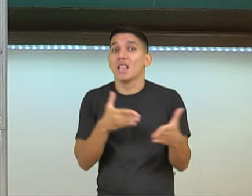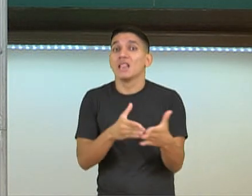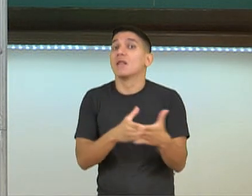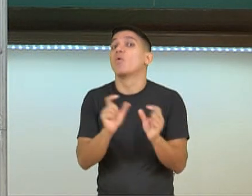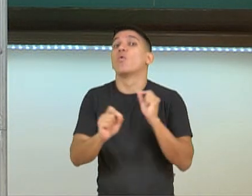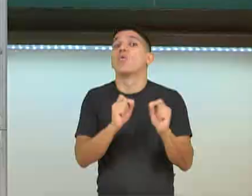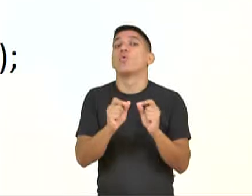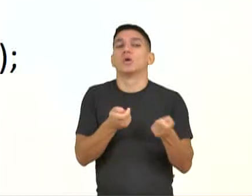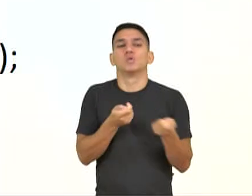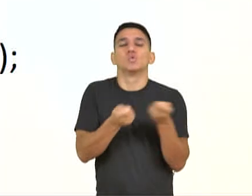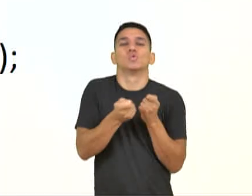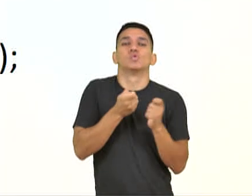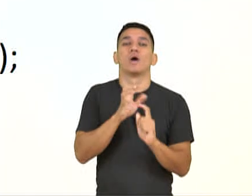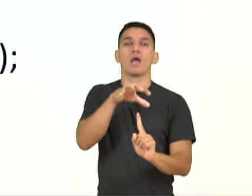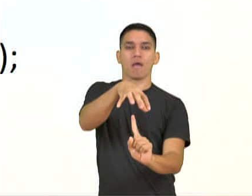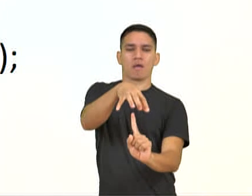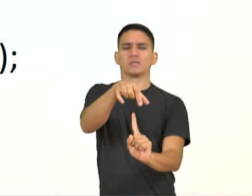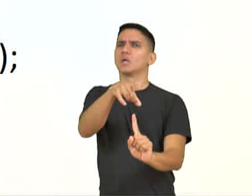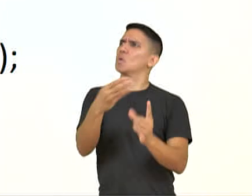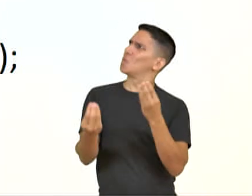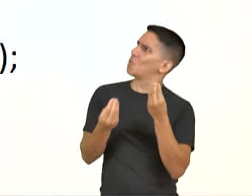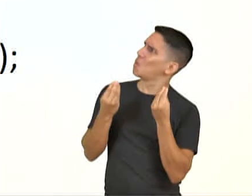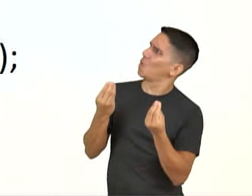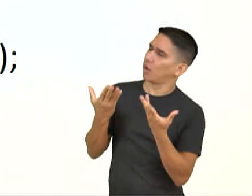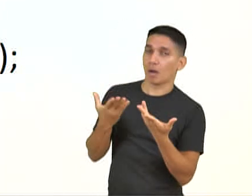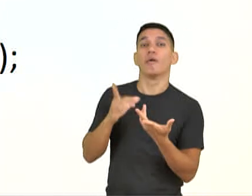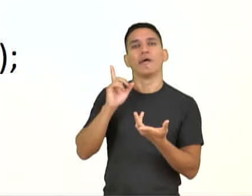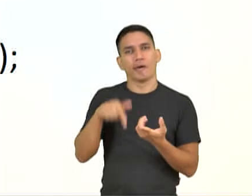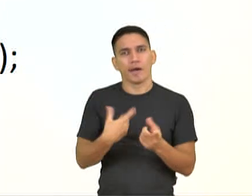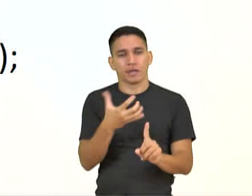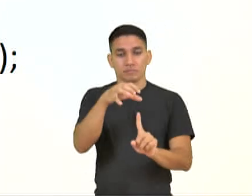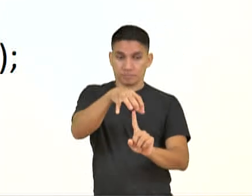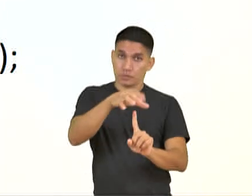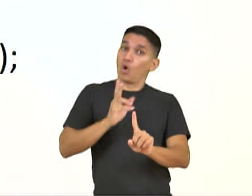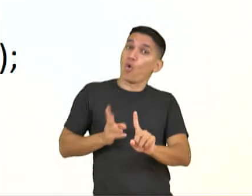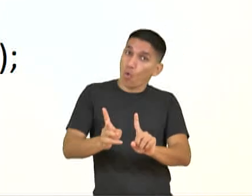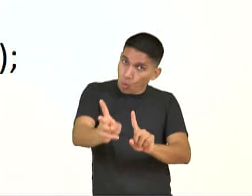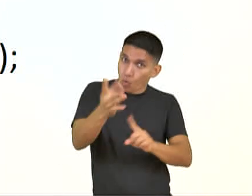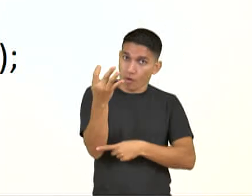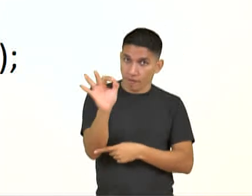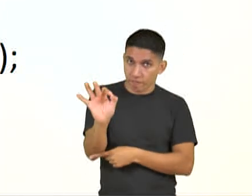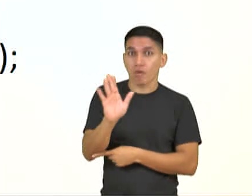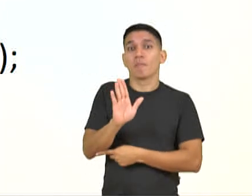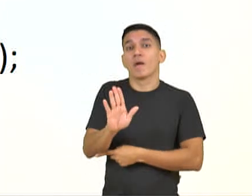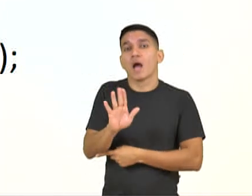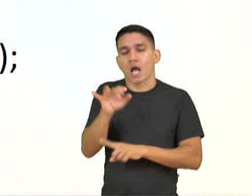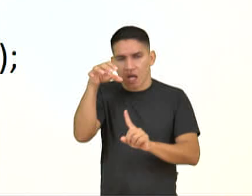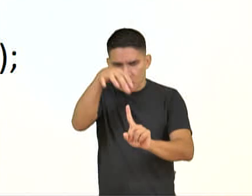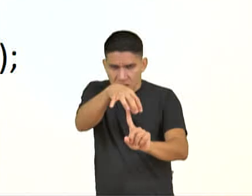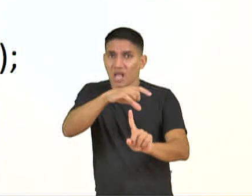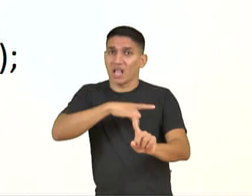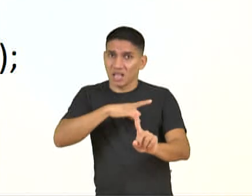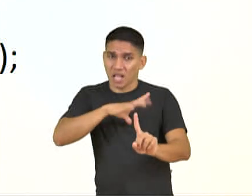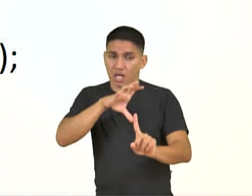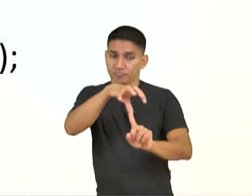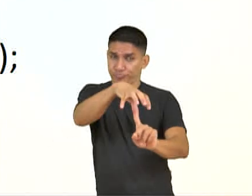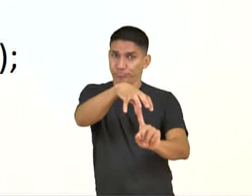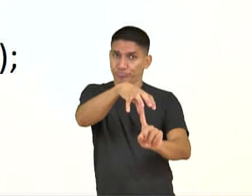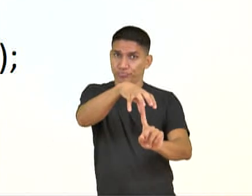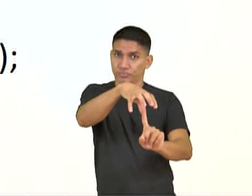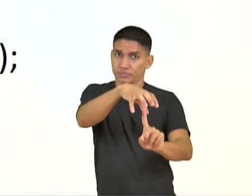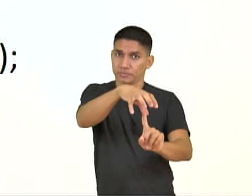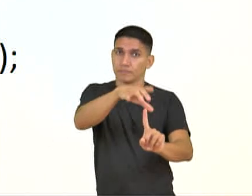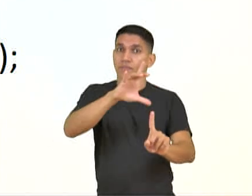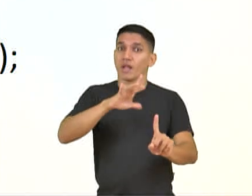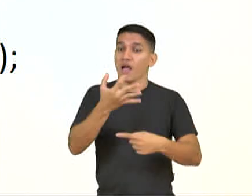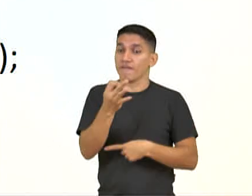rei. Como assim limitar o poder do rei? Manteve-se a monarquia dentro da França, mas apesar de se manter a monarquia dentro